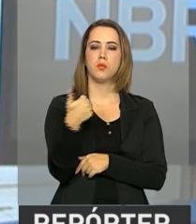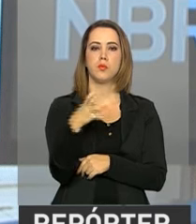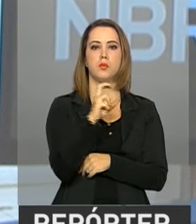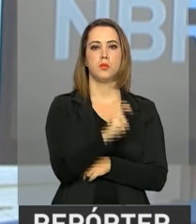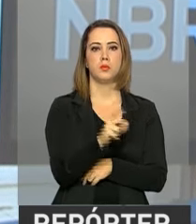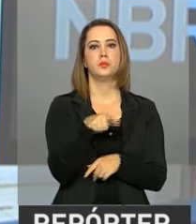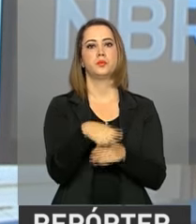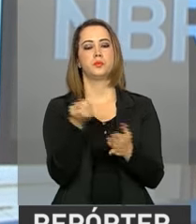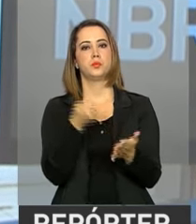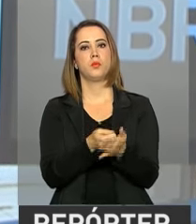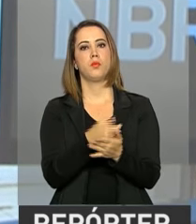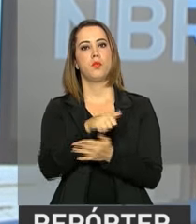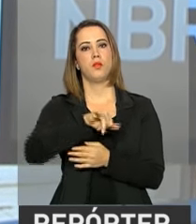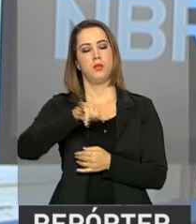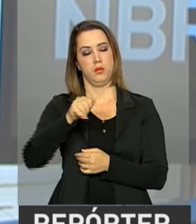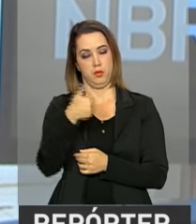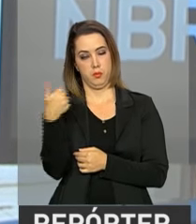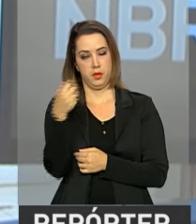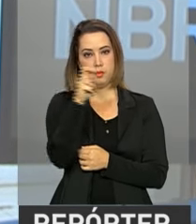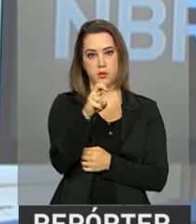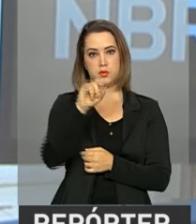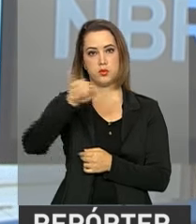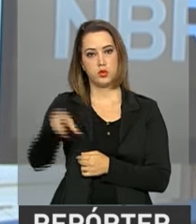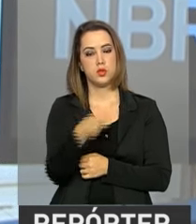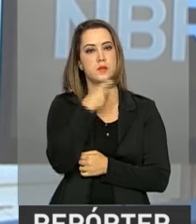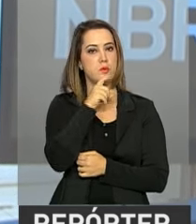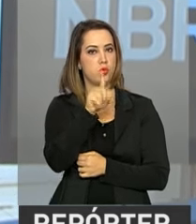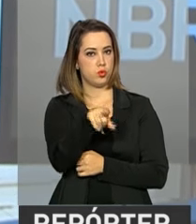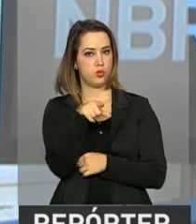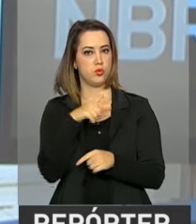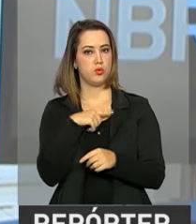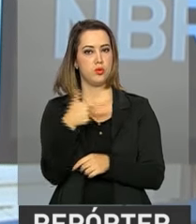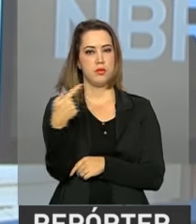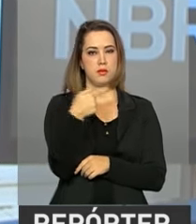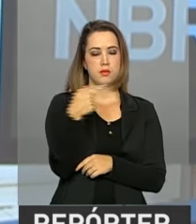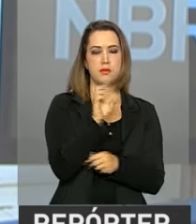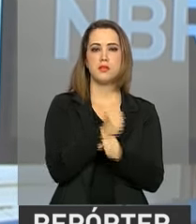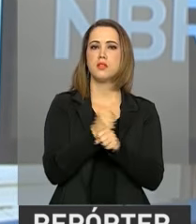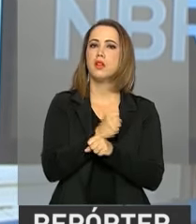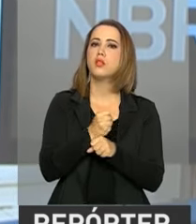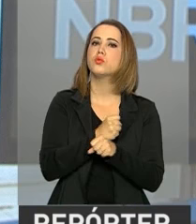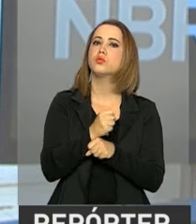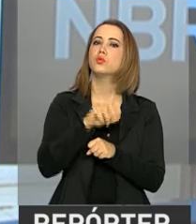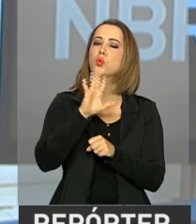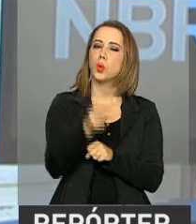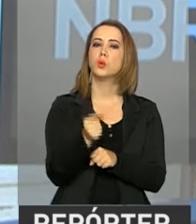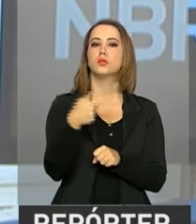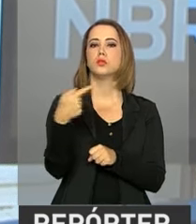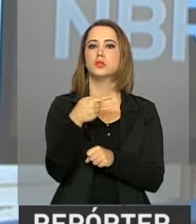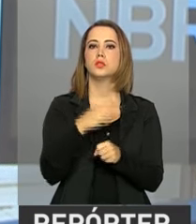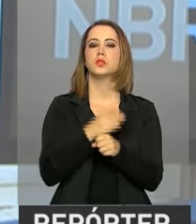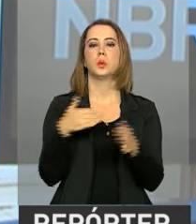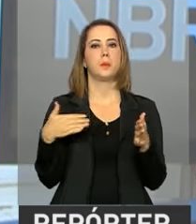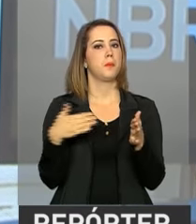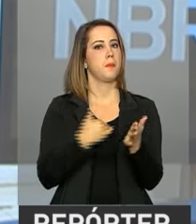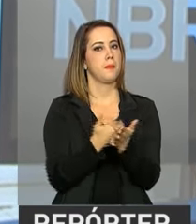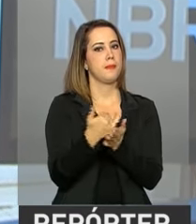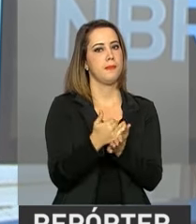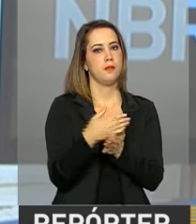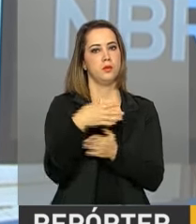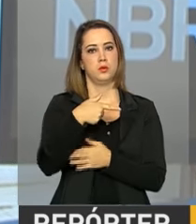julho. Geralmente são liberados sete lotes do imposto a cada ano, entre junho e